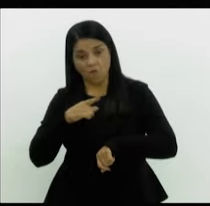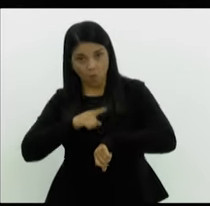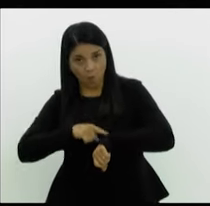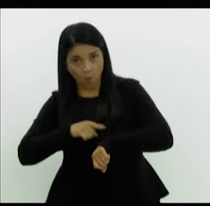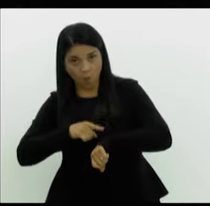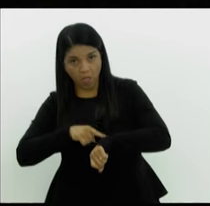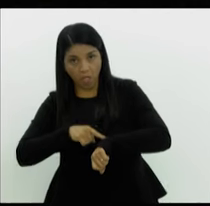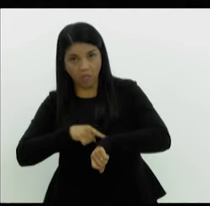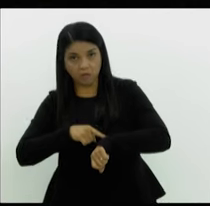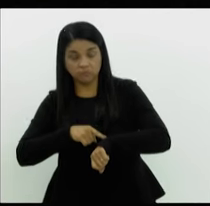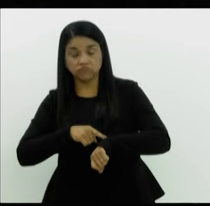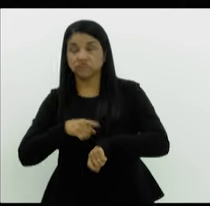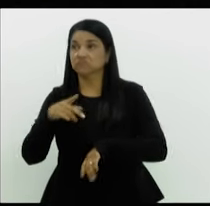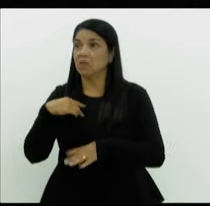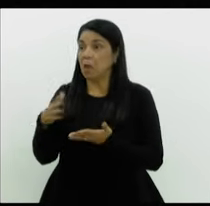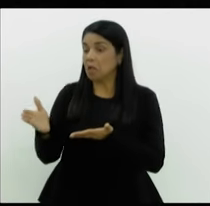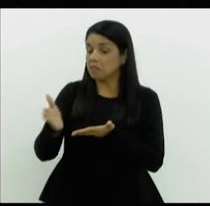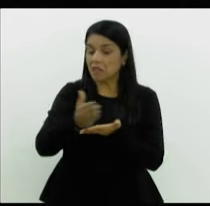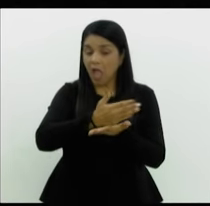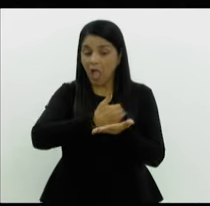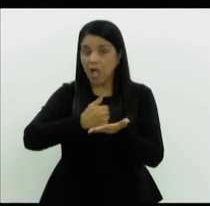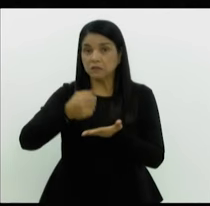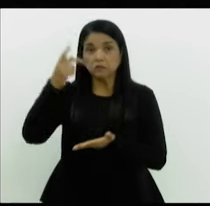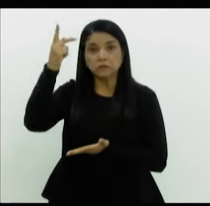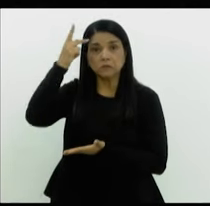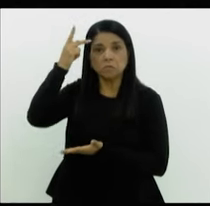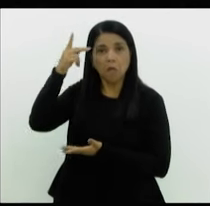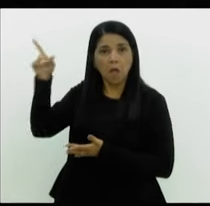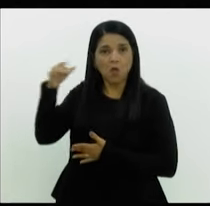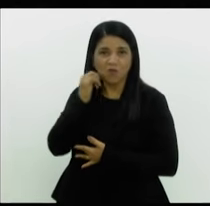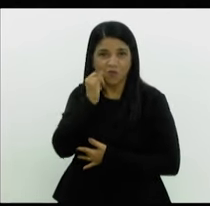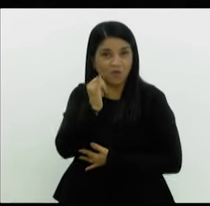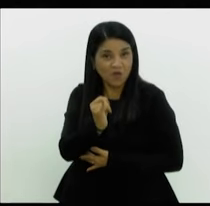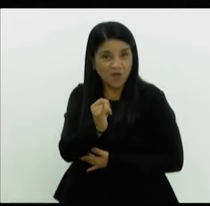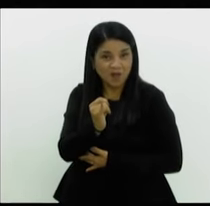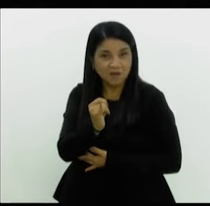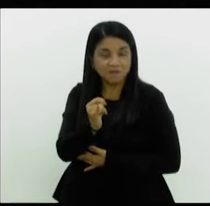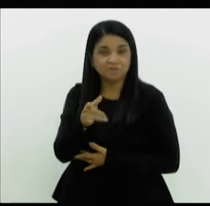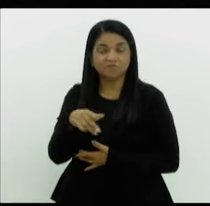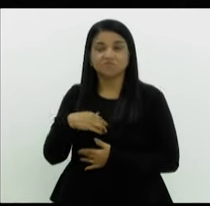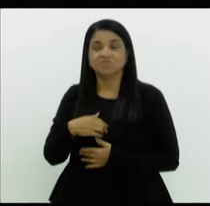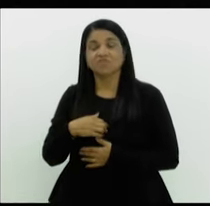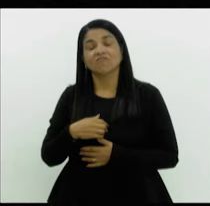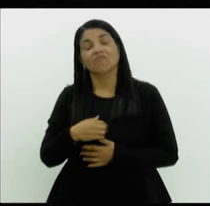cita dados de São Paulo, deputado Rodrigo Amorim diz,